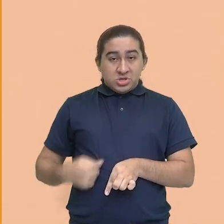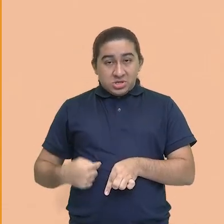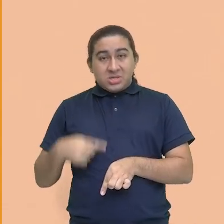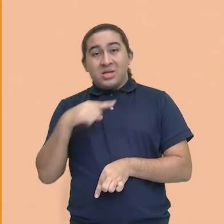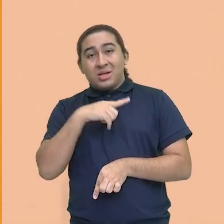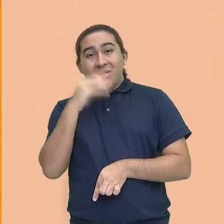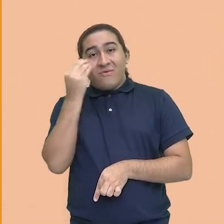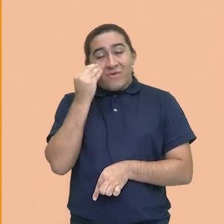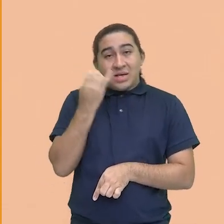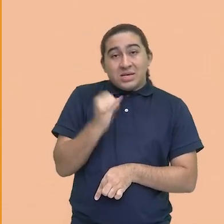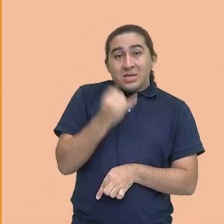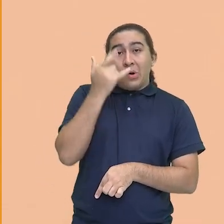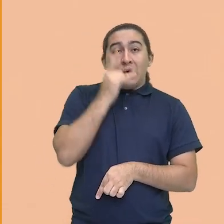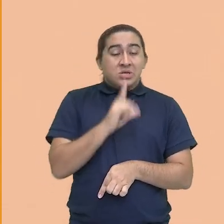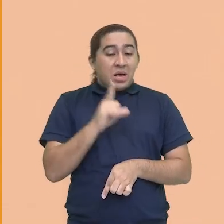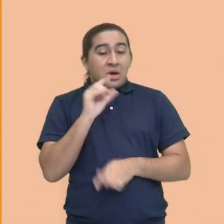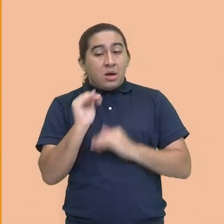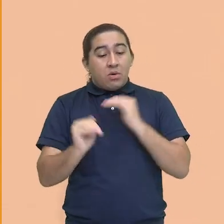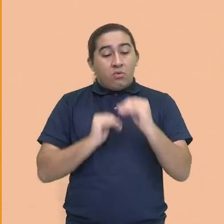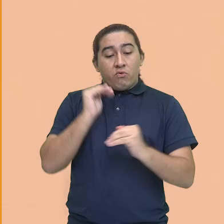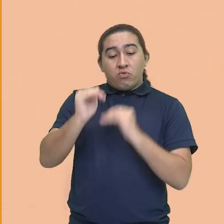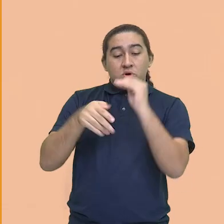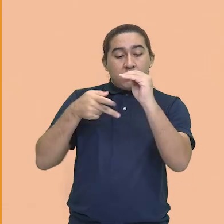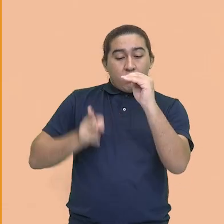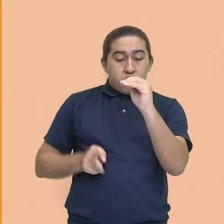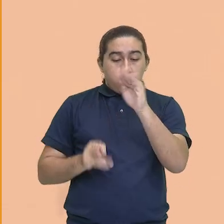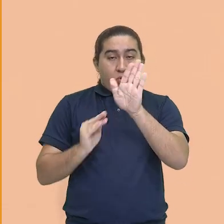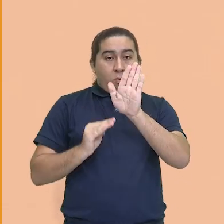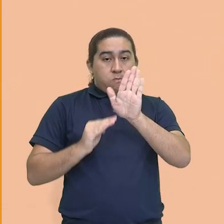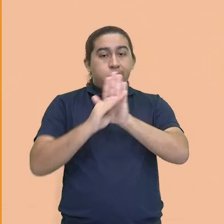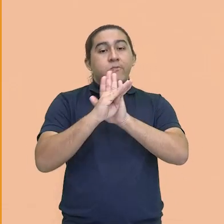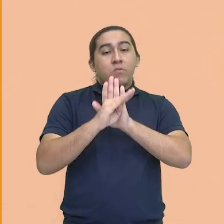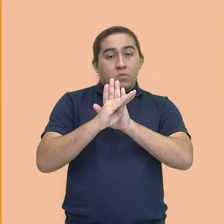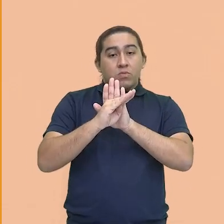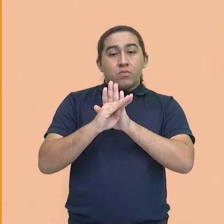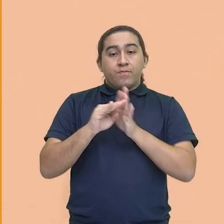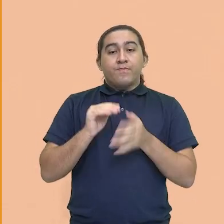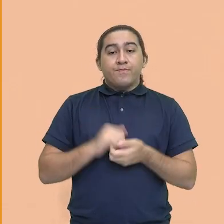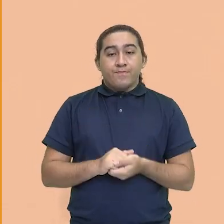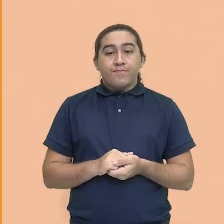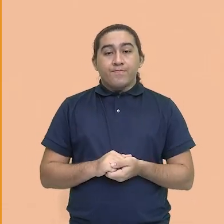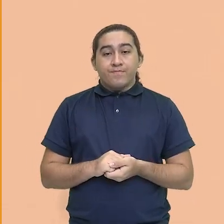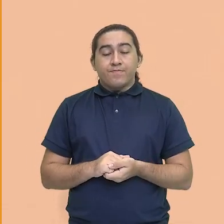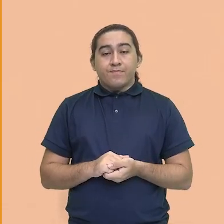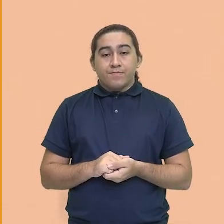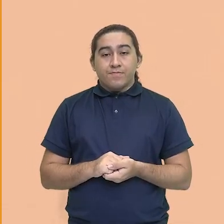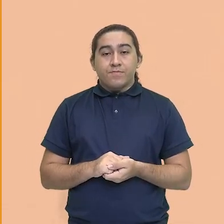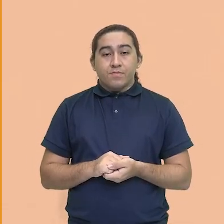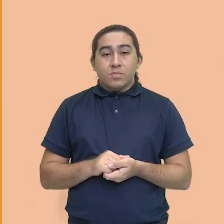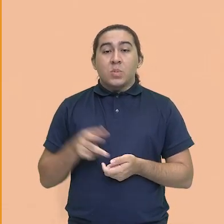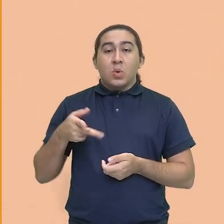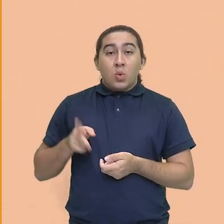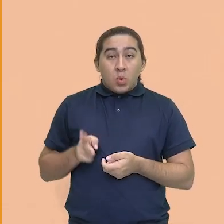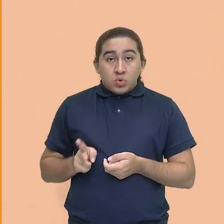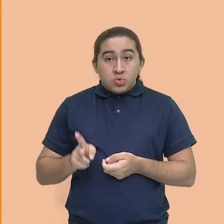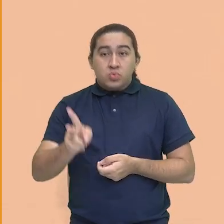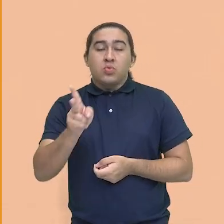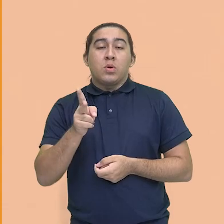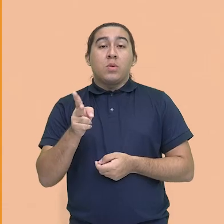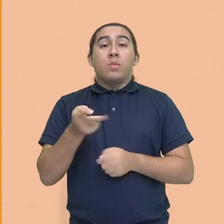tentam desbancar, estão tentando evoluir cada vez mais. E os Estados Unidos atualmente, né, seguem